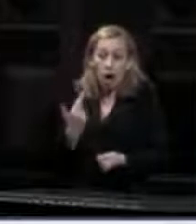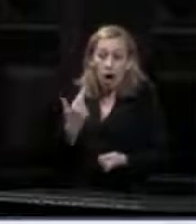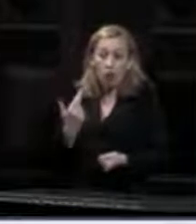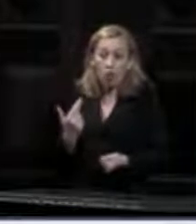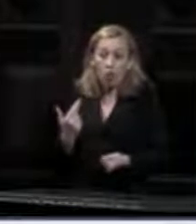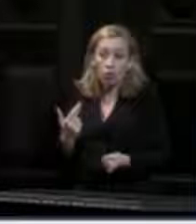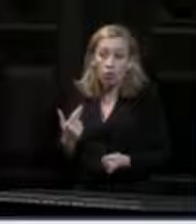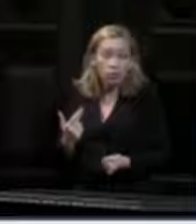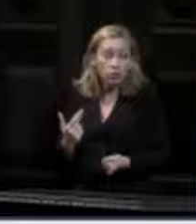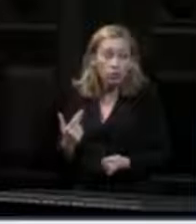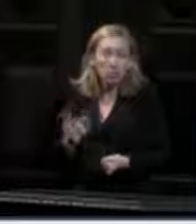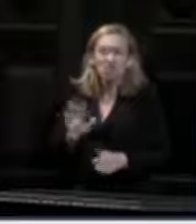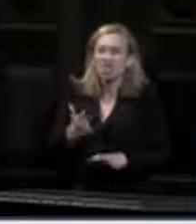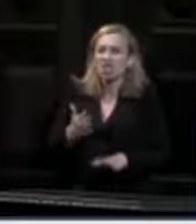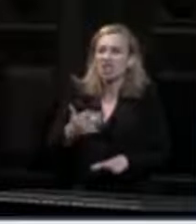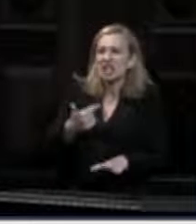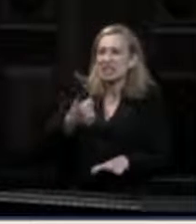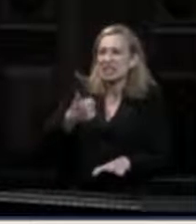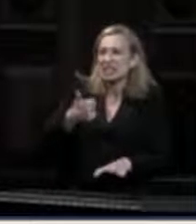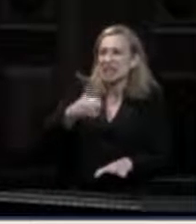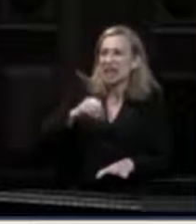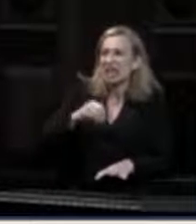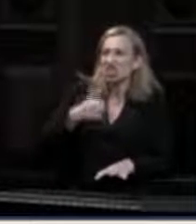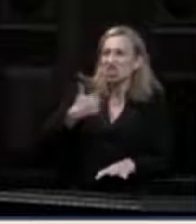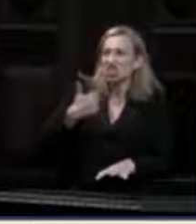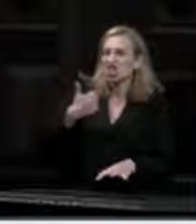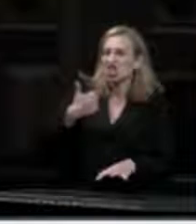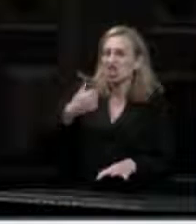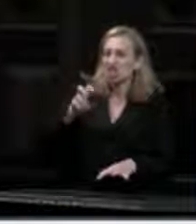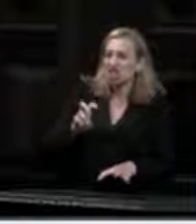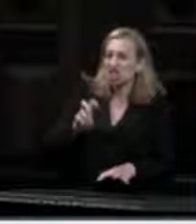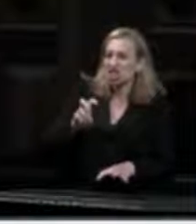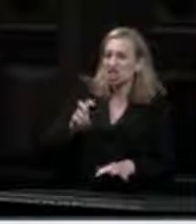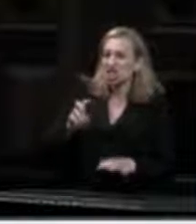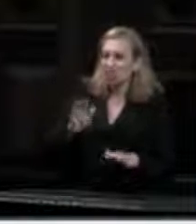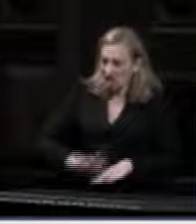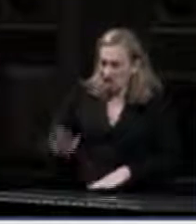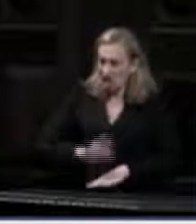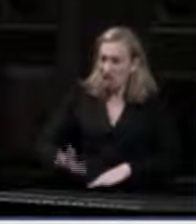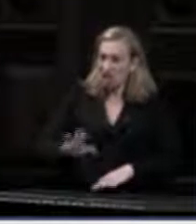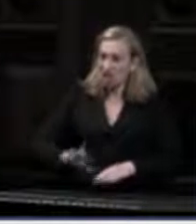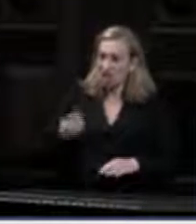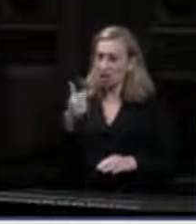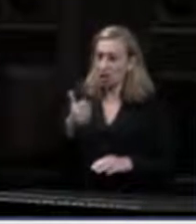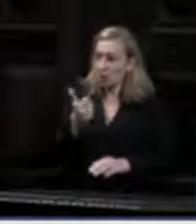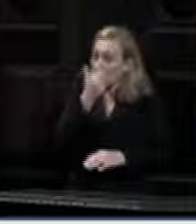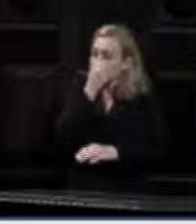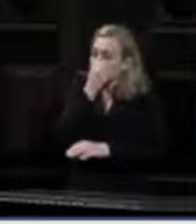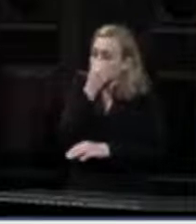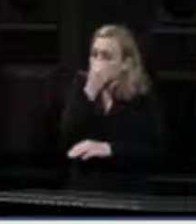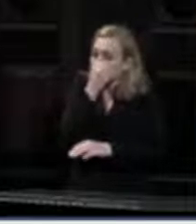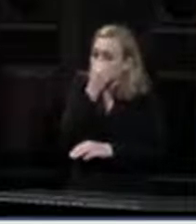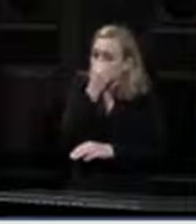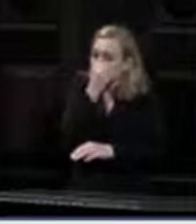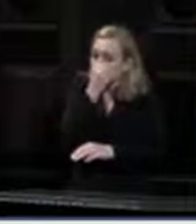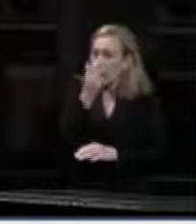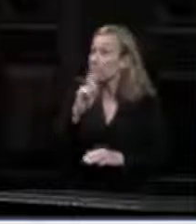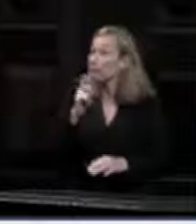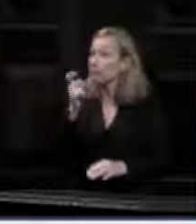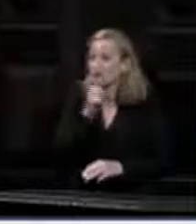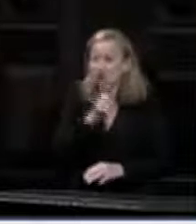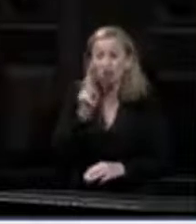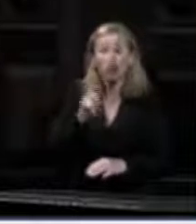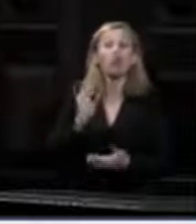ali 10, 15 crianças, por incrível que pareça, parece mentira, mas não, é verdade.